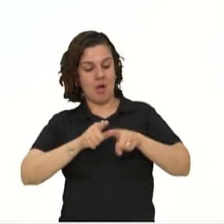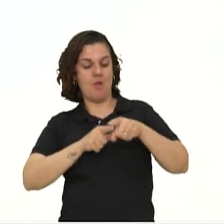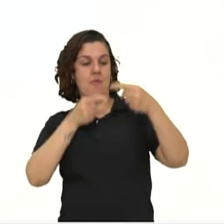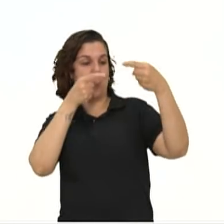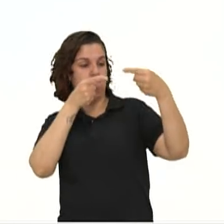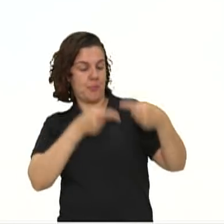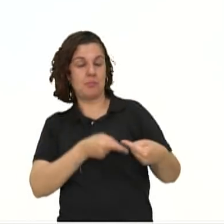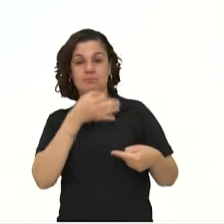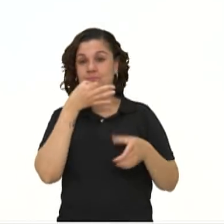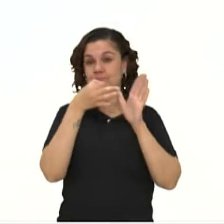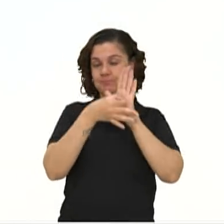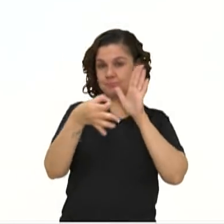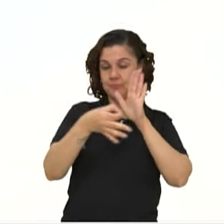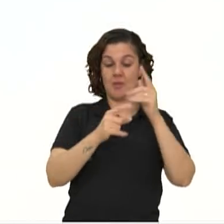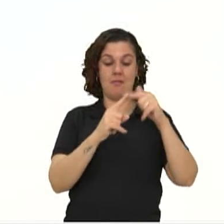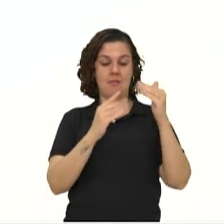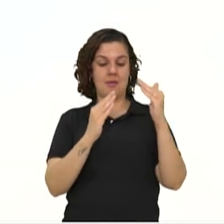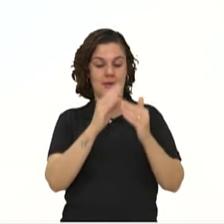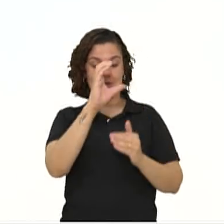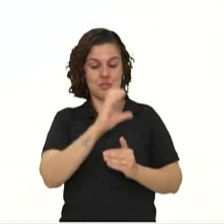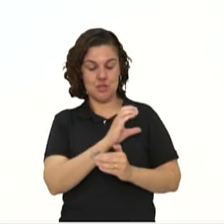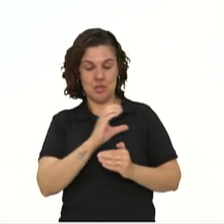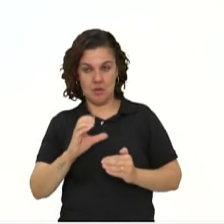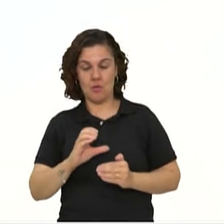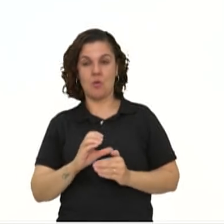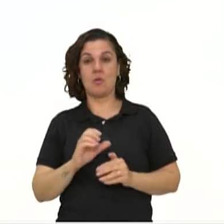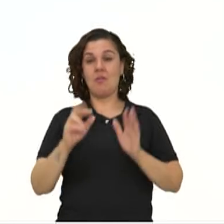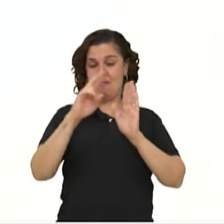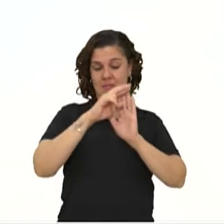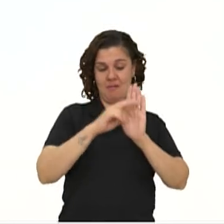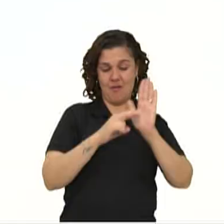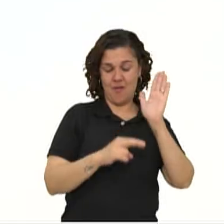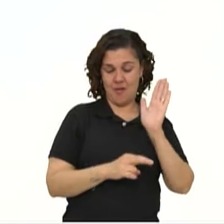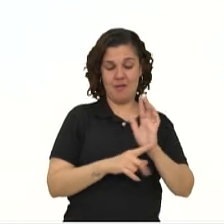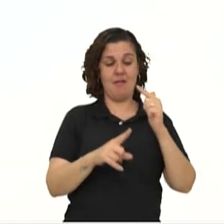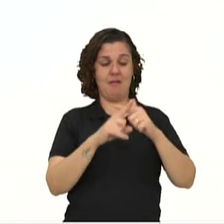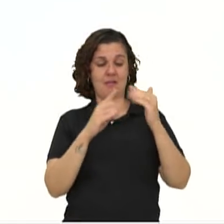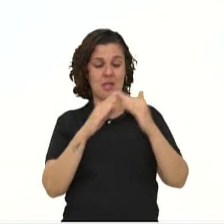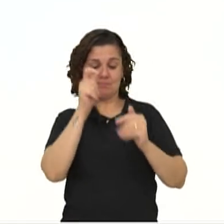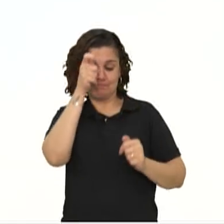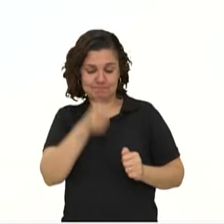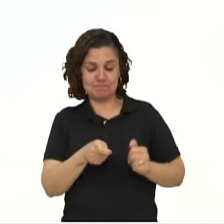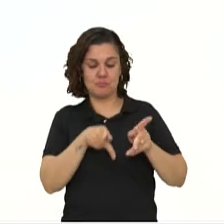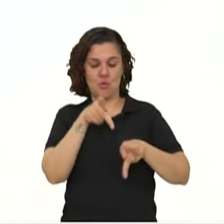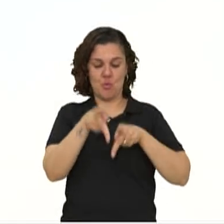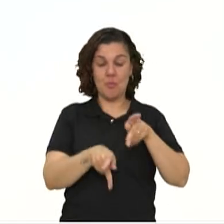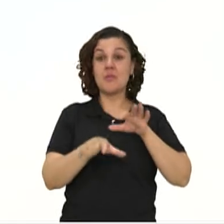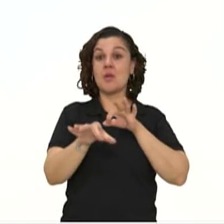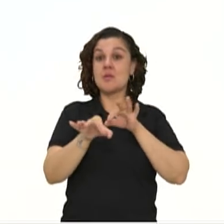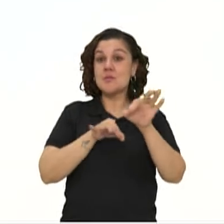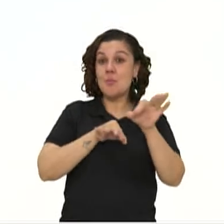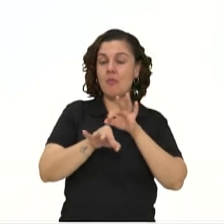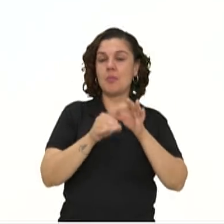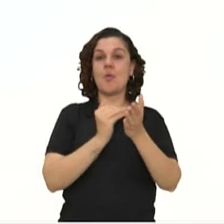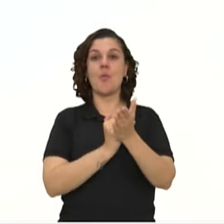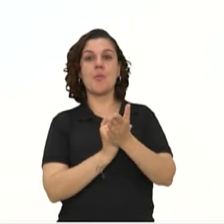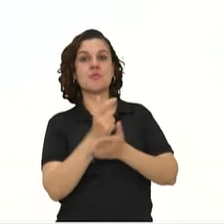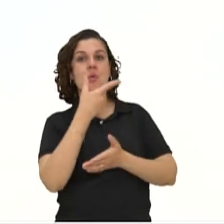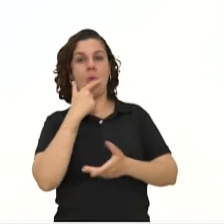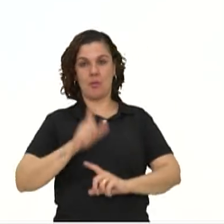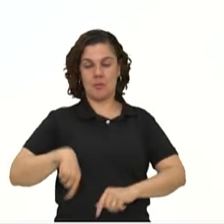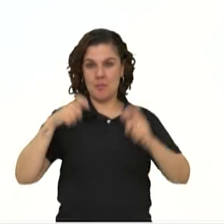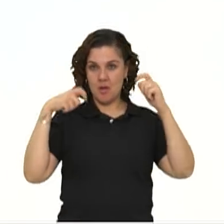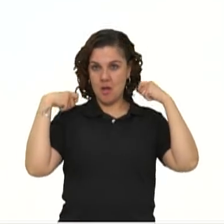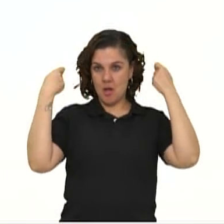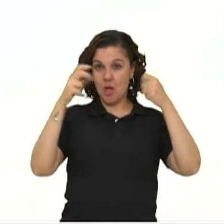à crítica feita à Igreja Católica pelas regras feitas pela Igreja à população. Esse movimento foi iniciado por um monge